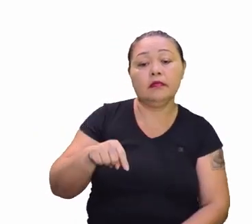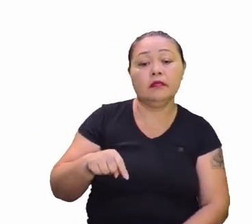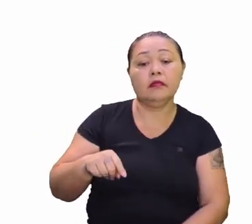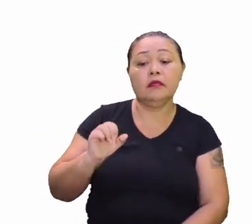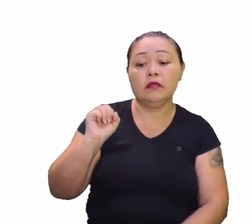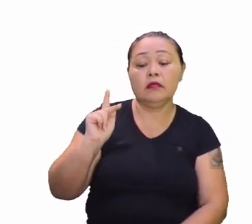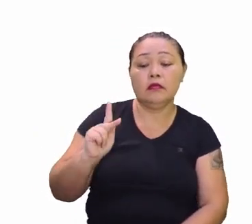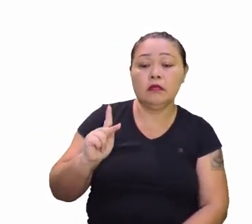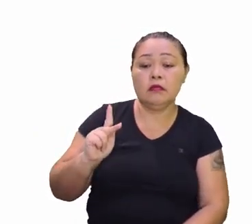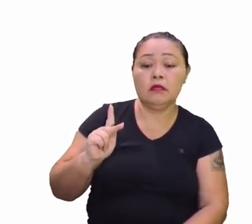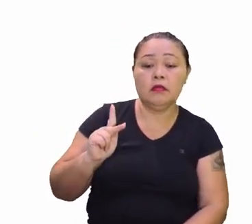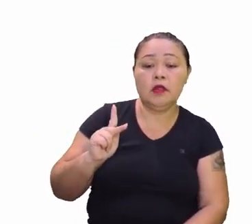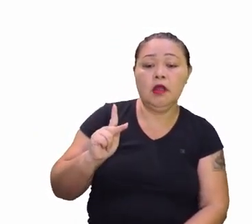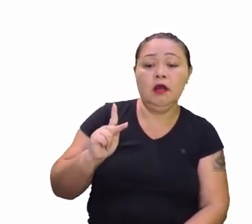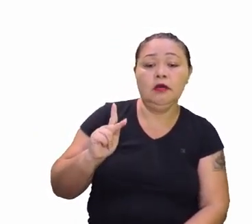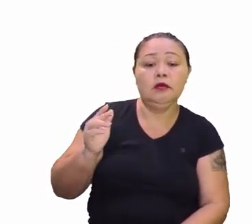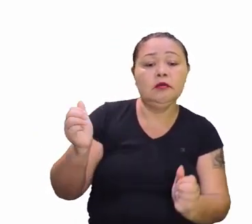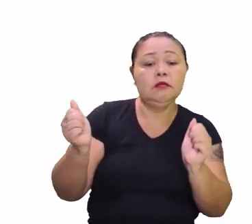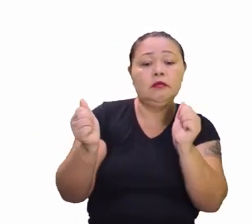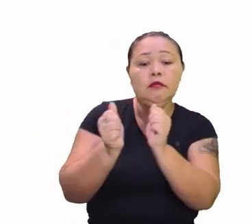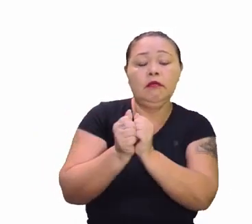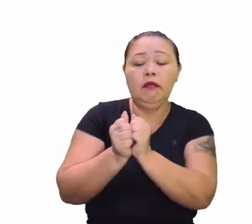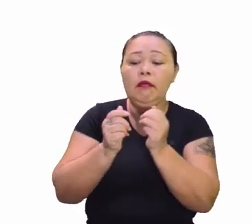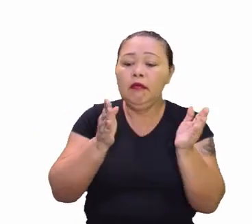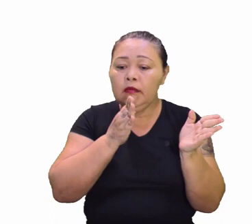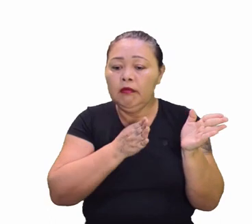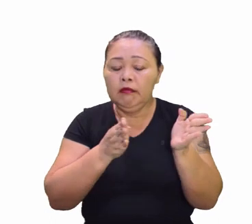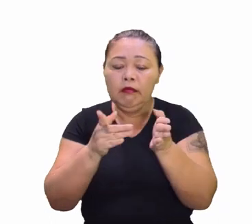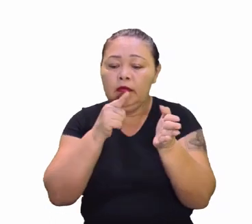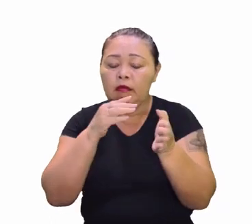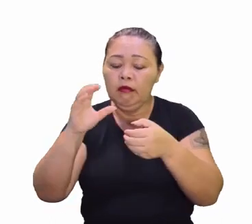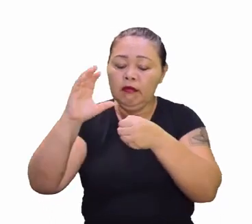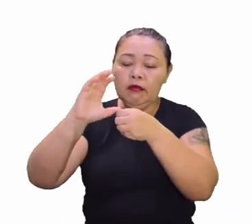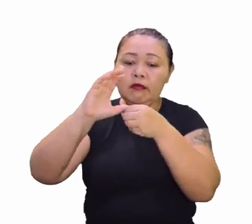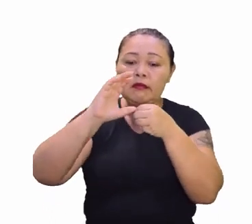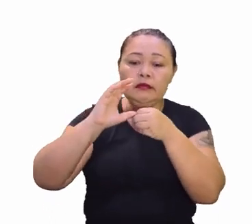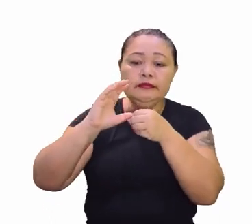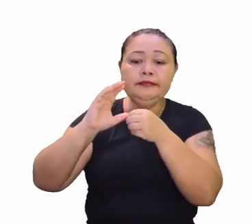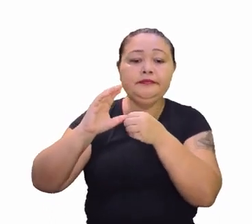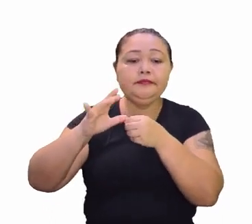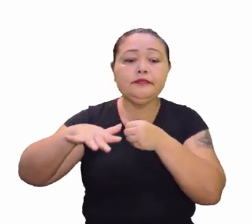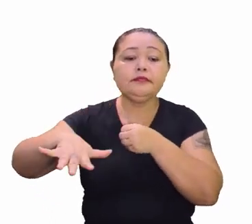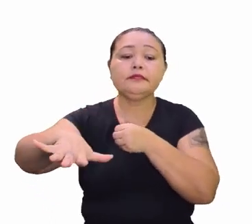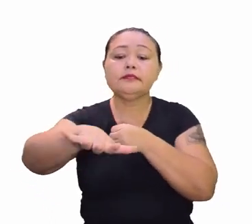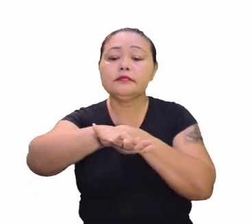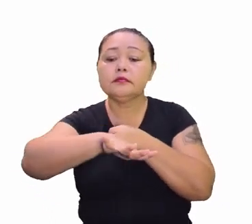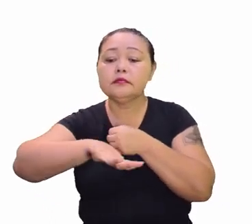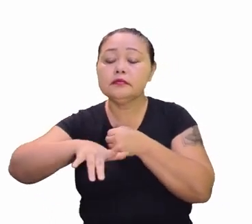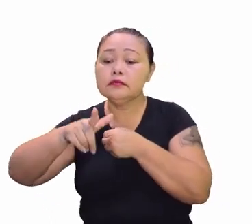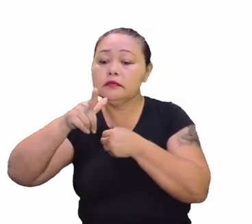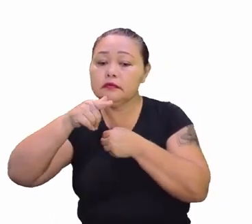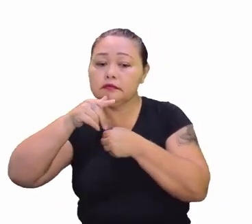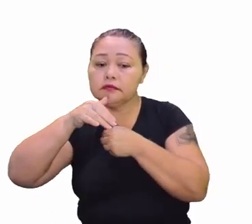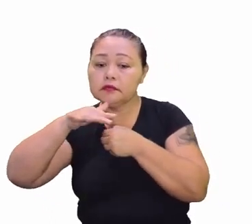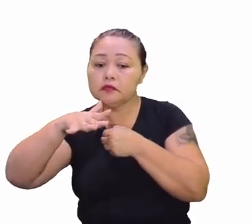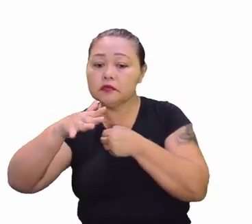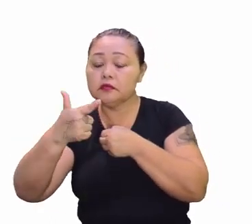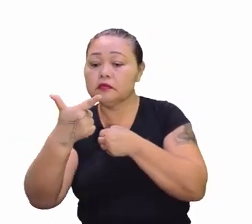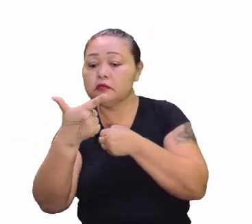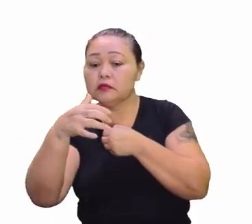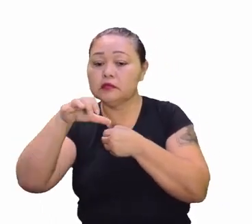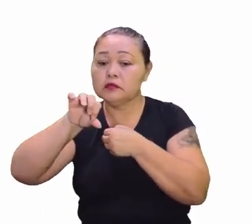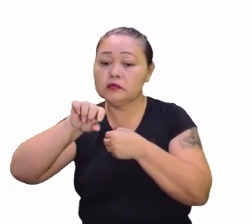bem. Ok? Juntamente com o Rio Candeias, tem uma área drenada de